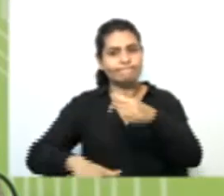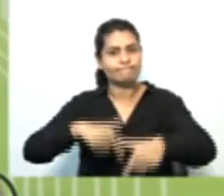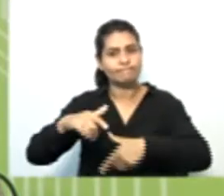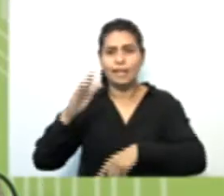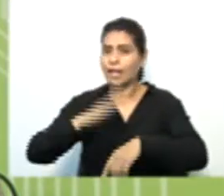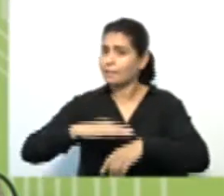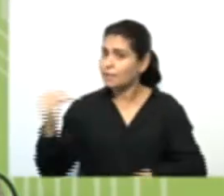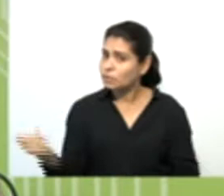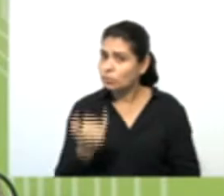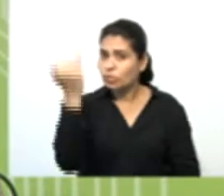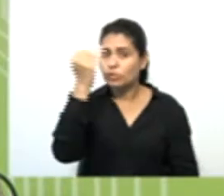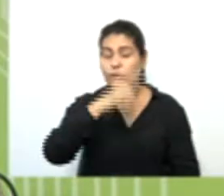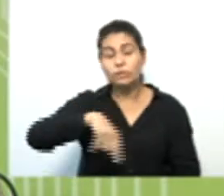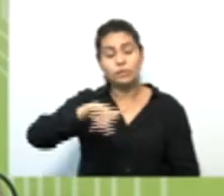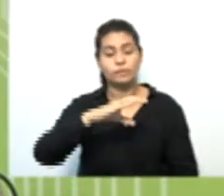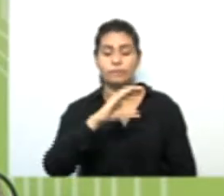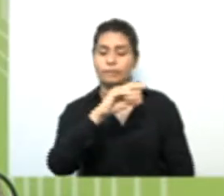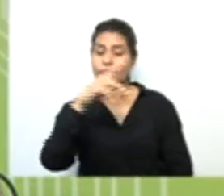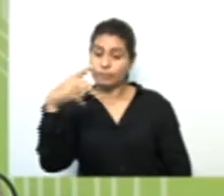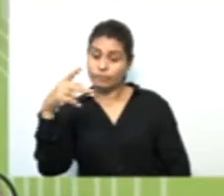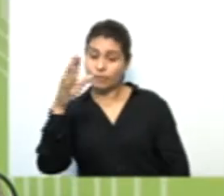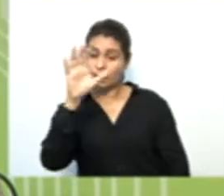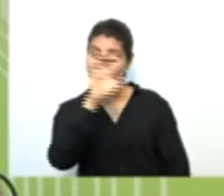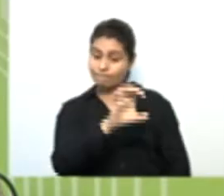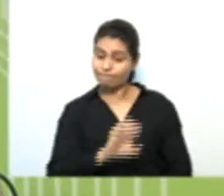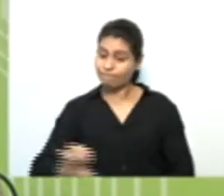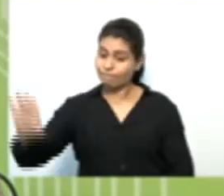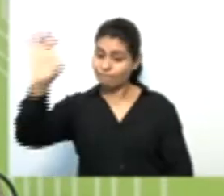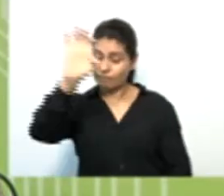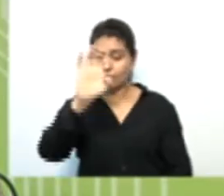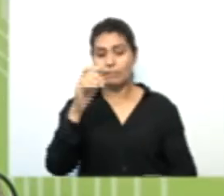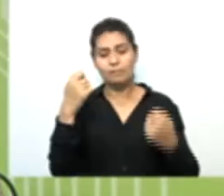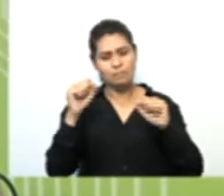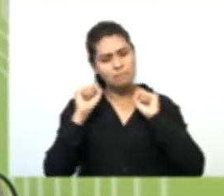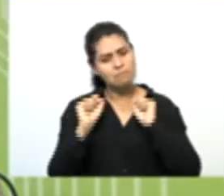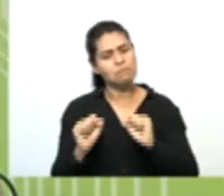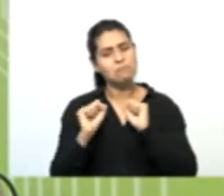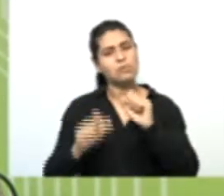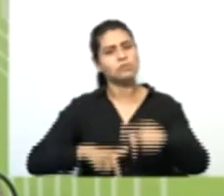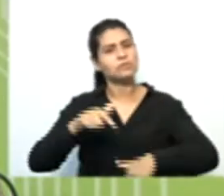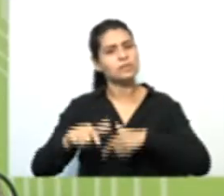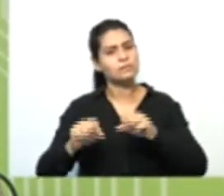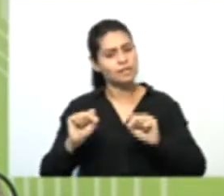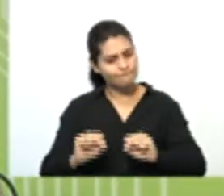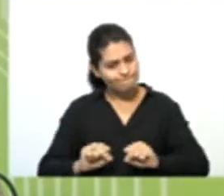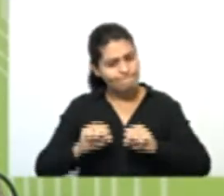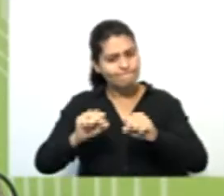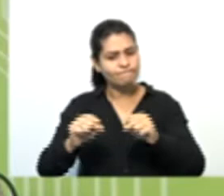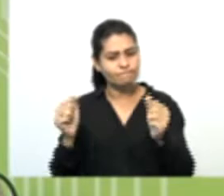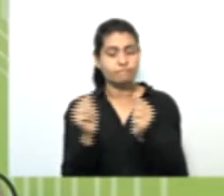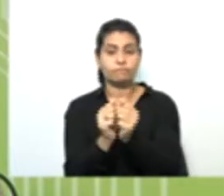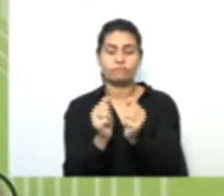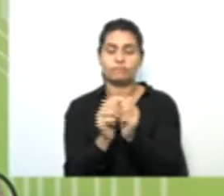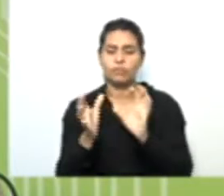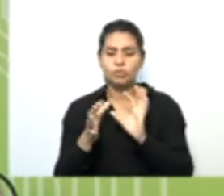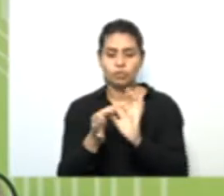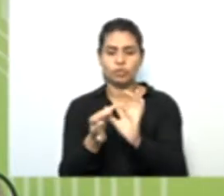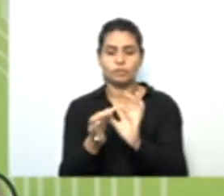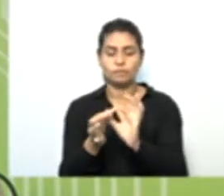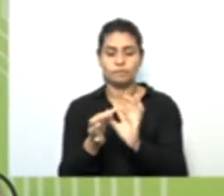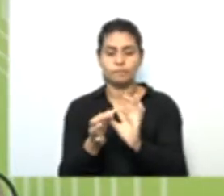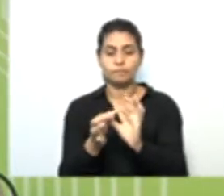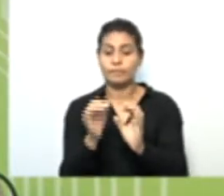muito importante, principalmente em algumas regiões que os trabalhadores podem ter mais força se unindo. Por exemplo, se você está numa área